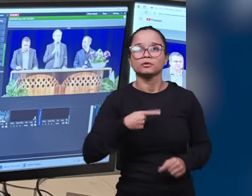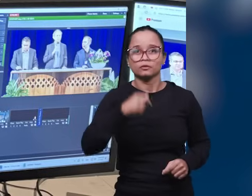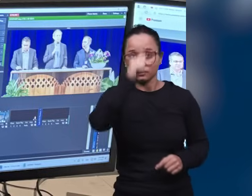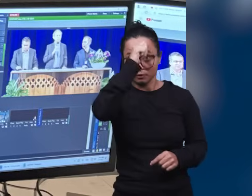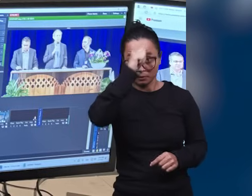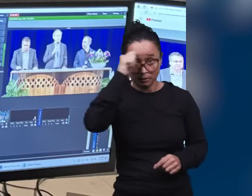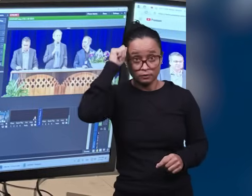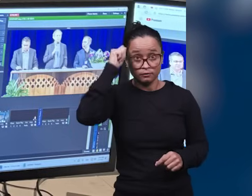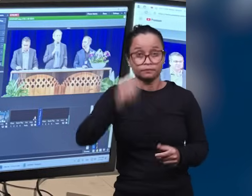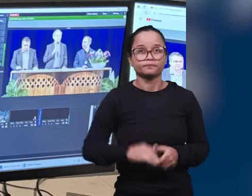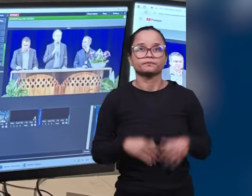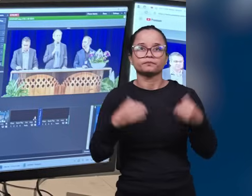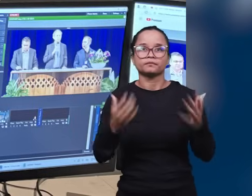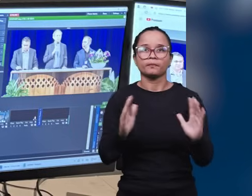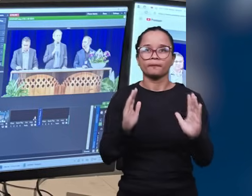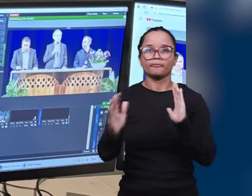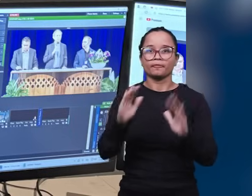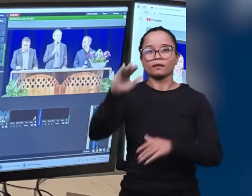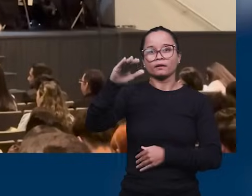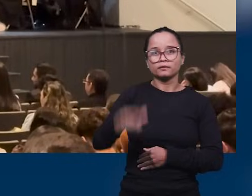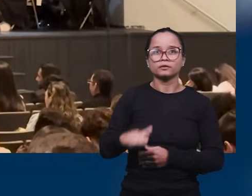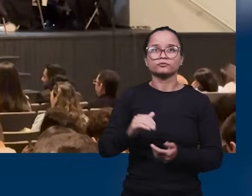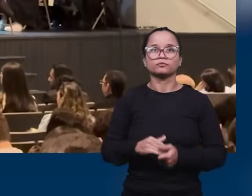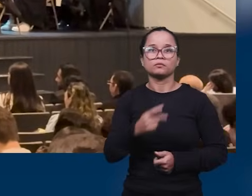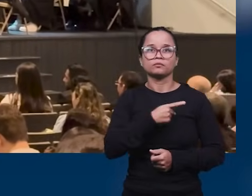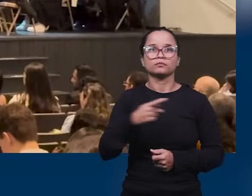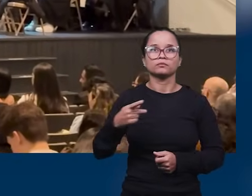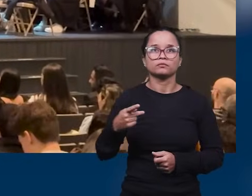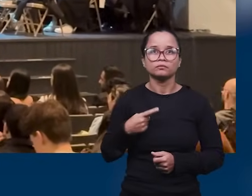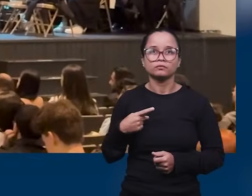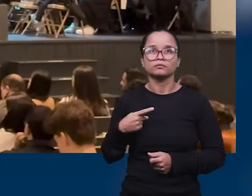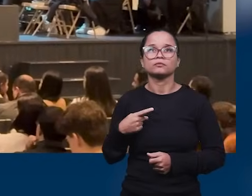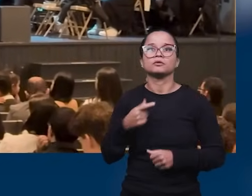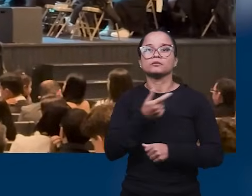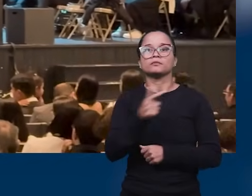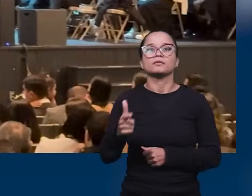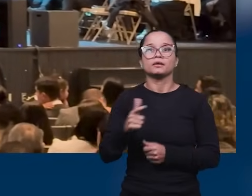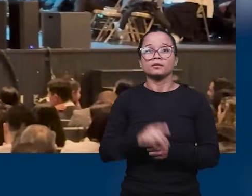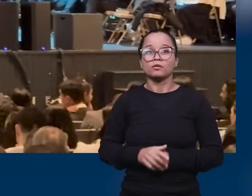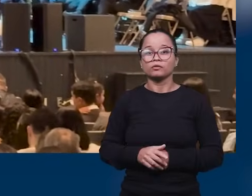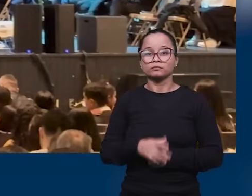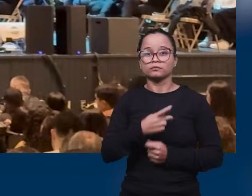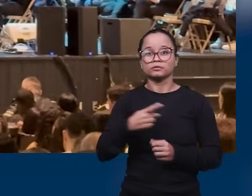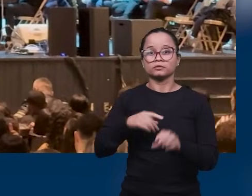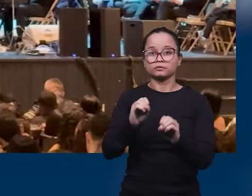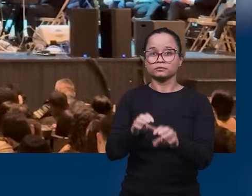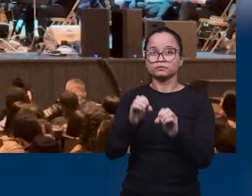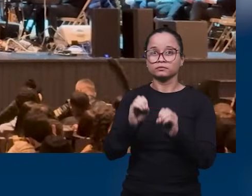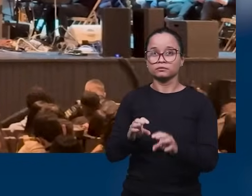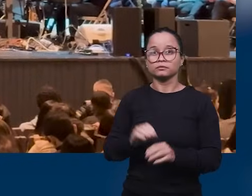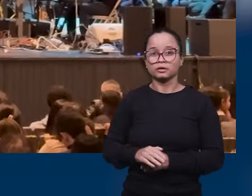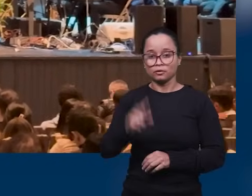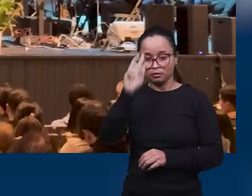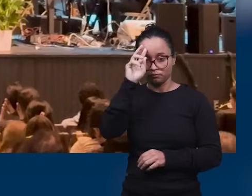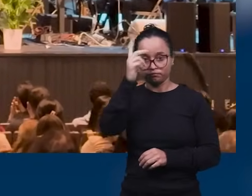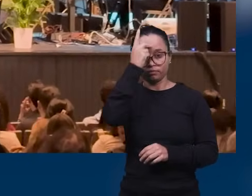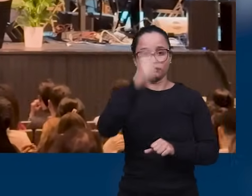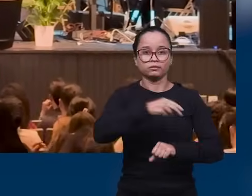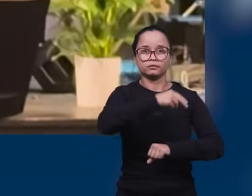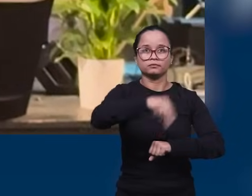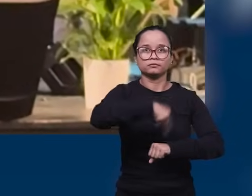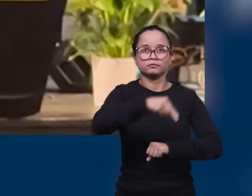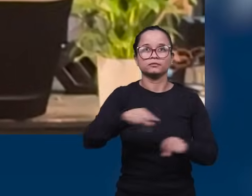pelo pastor Amadeu Loureiro. No período da tarde, o pastor Humberto Henriquez trouxe um ensino sobre a rebelião das